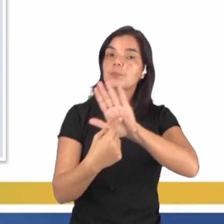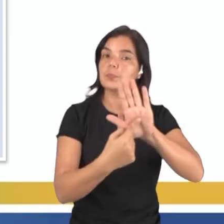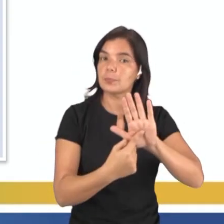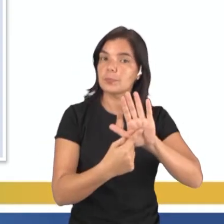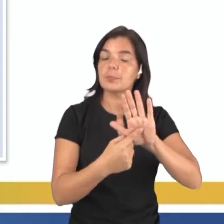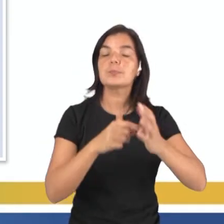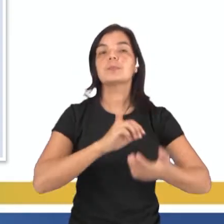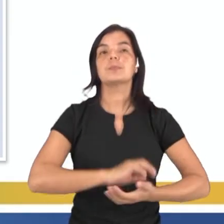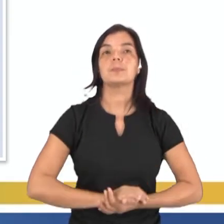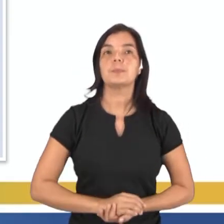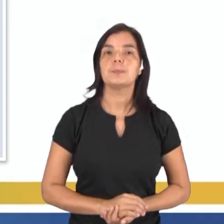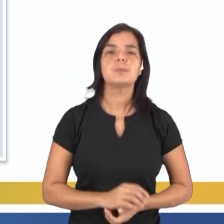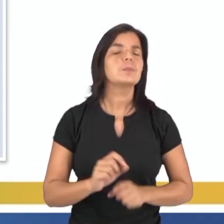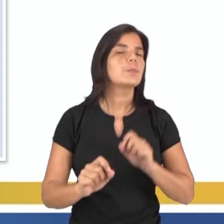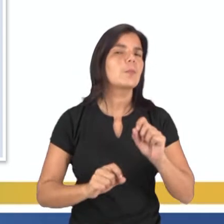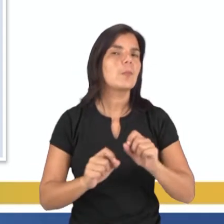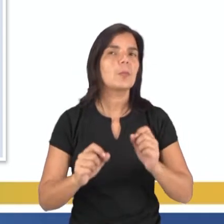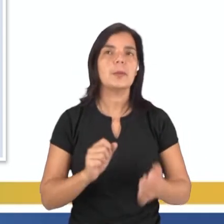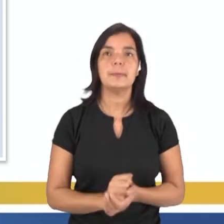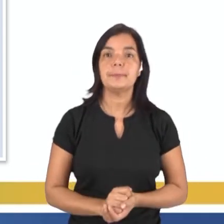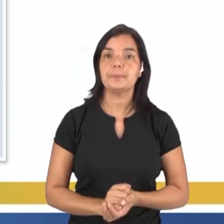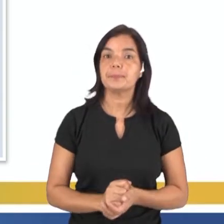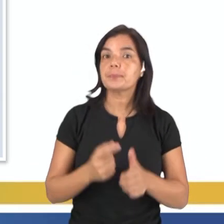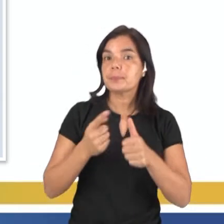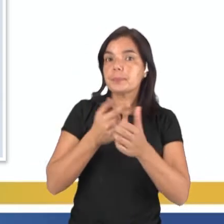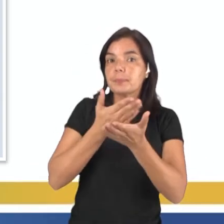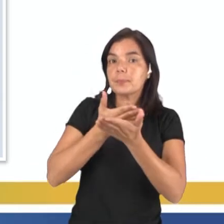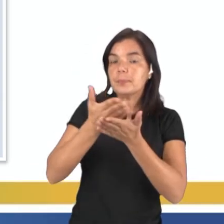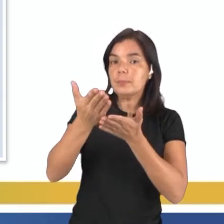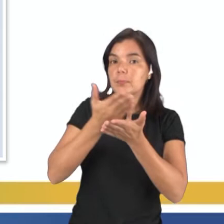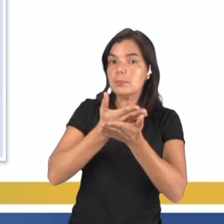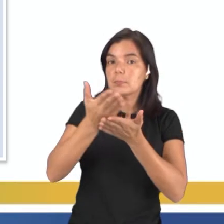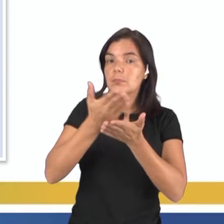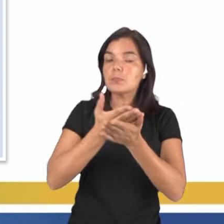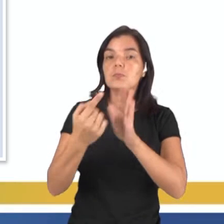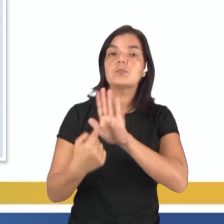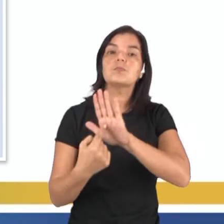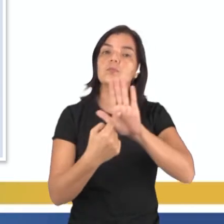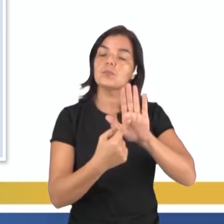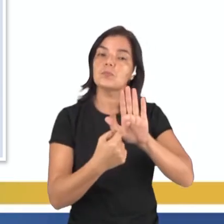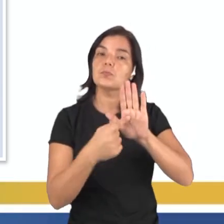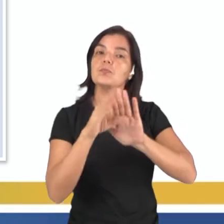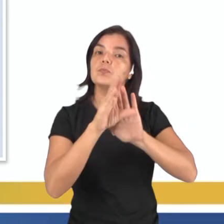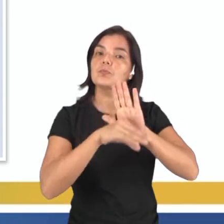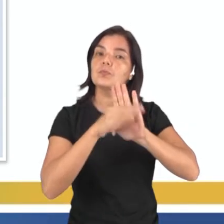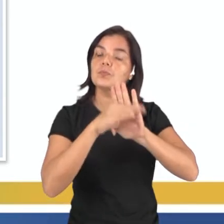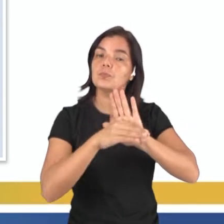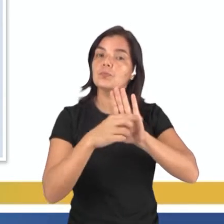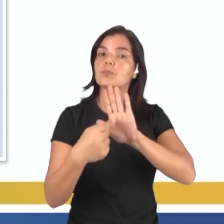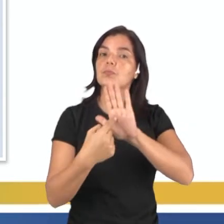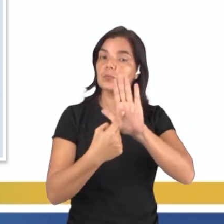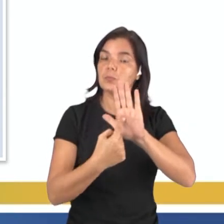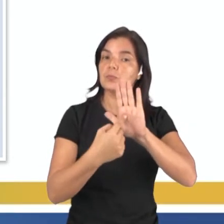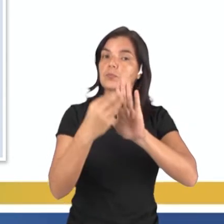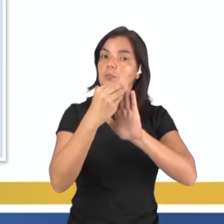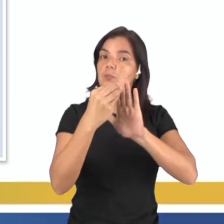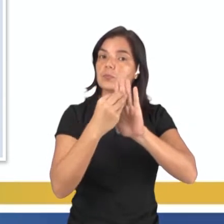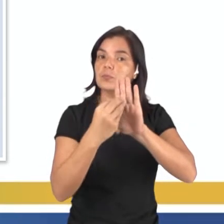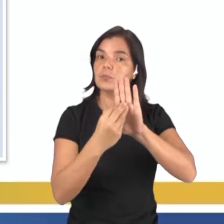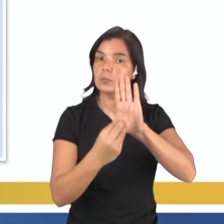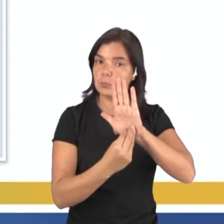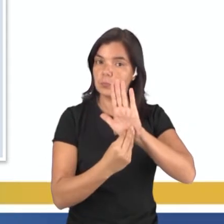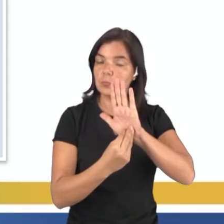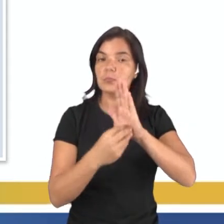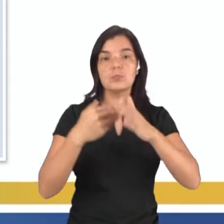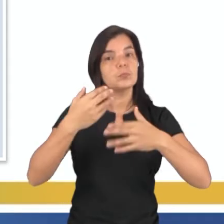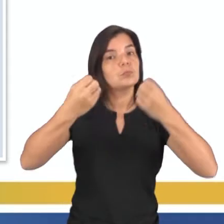plano de exposição. O que é isso? Você vai dar início à exposição e apresenta o conteúdo, identificando os vários tópicos